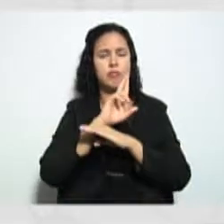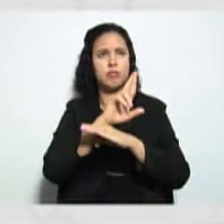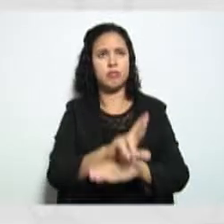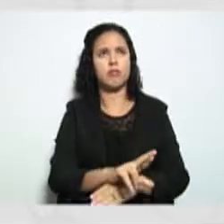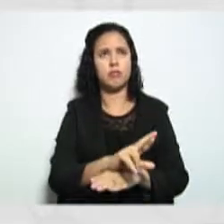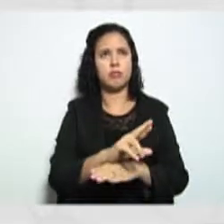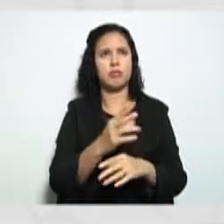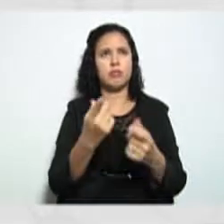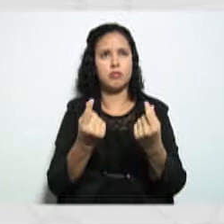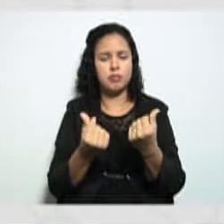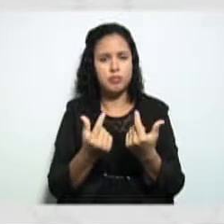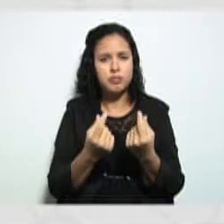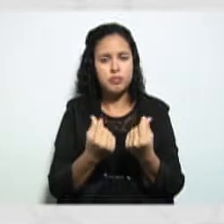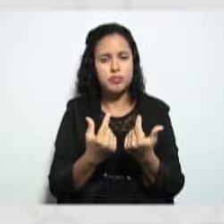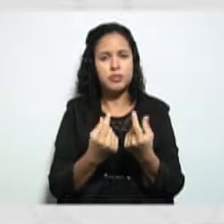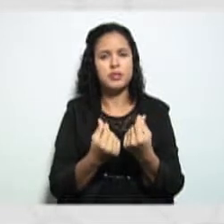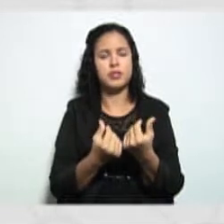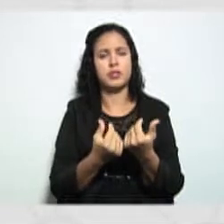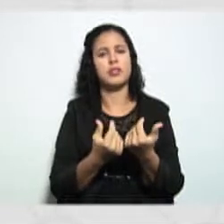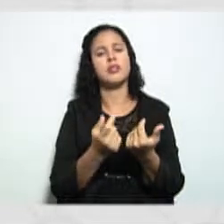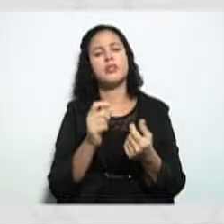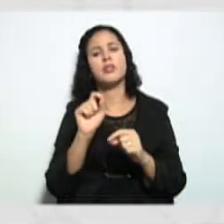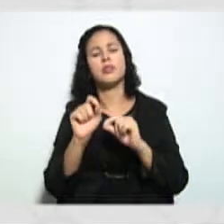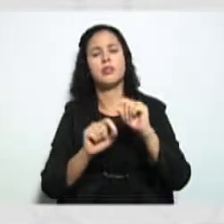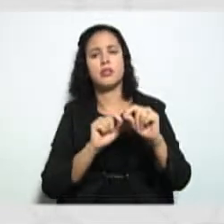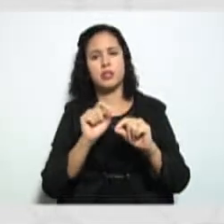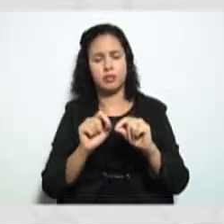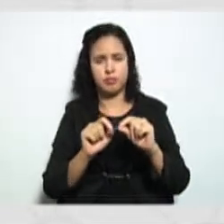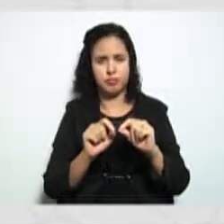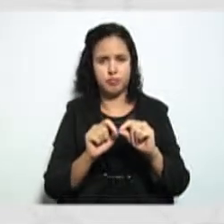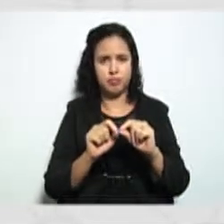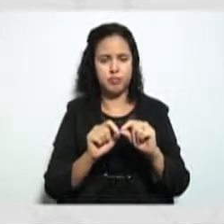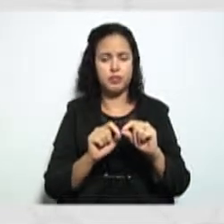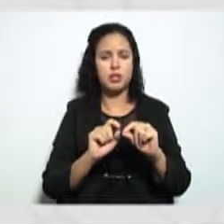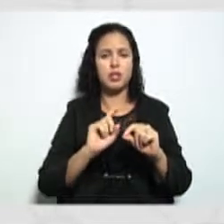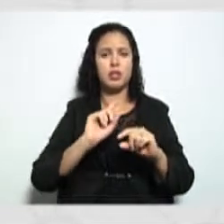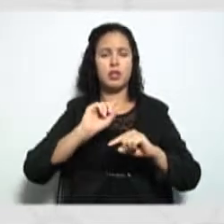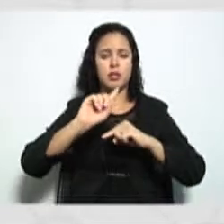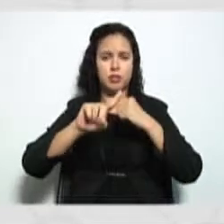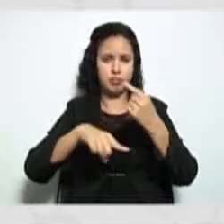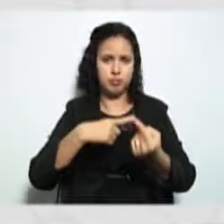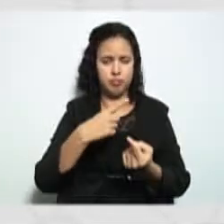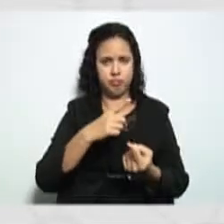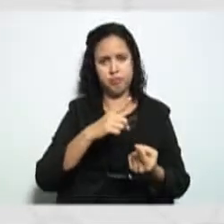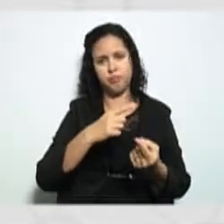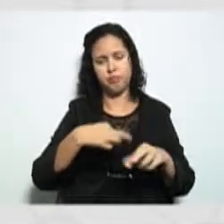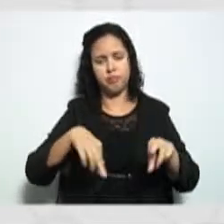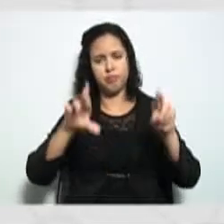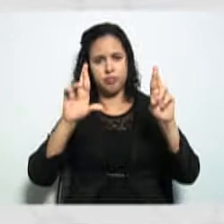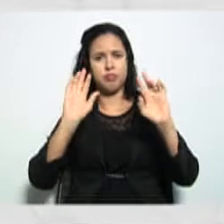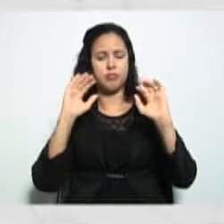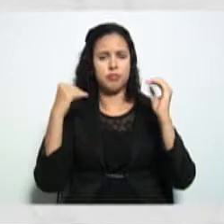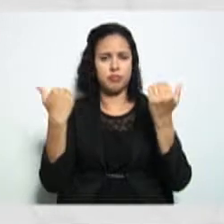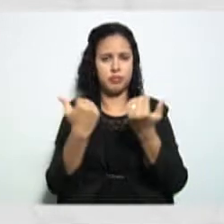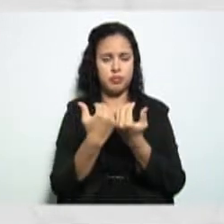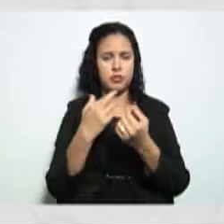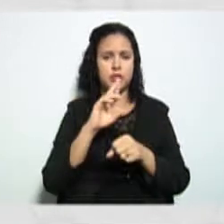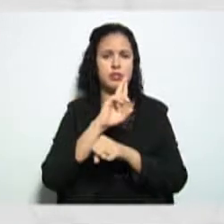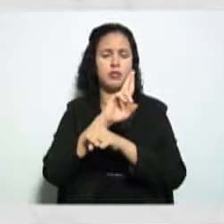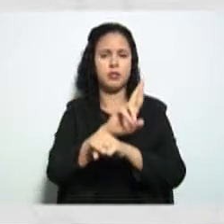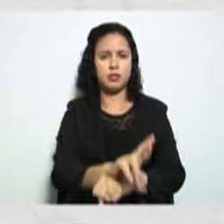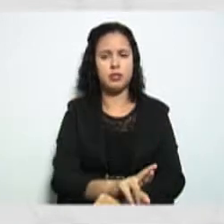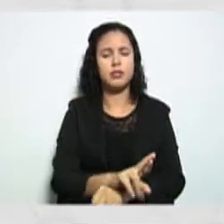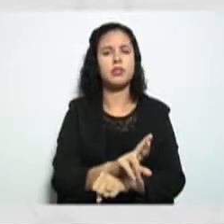quer fazer ela crescer, a gente quer fazer uma cooperativa expandir, só que a gente sabe que após as decisões da Assembleia, o resultado financeiro